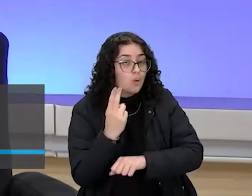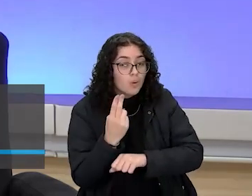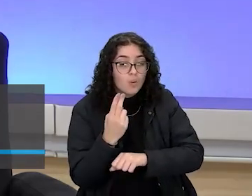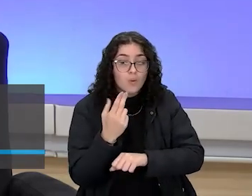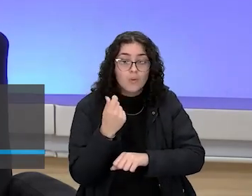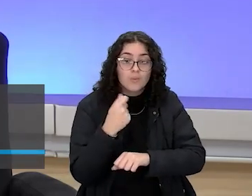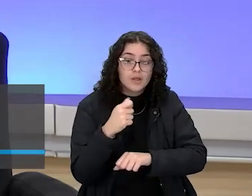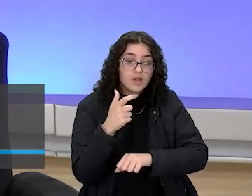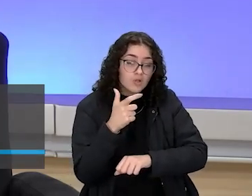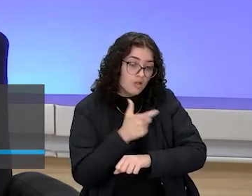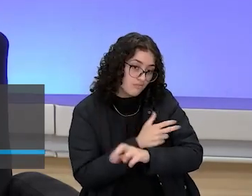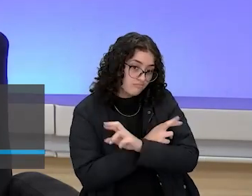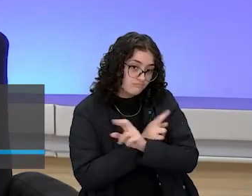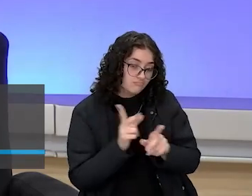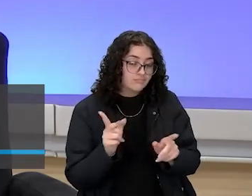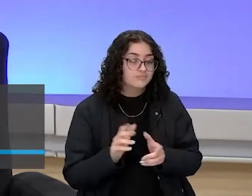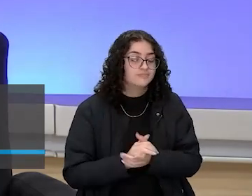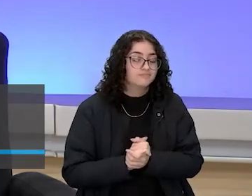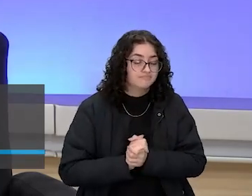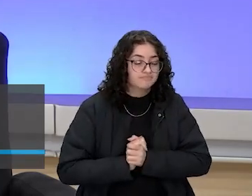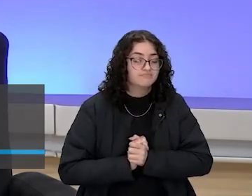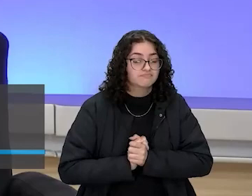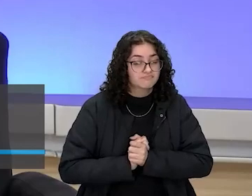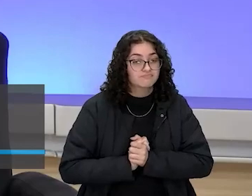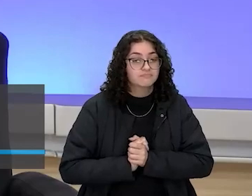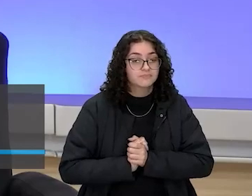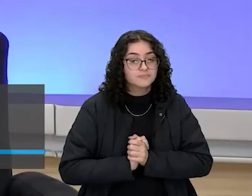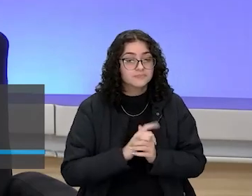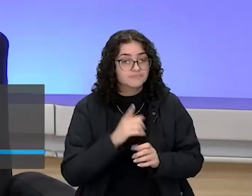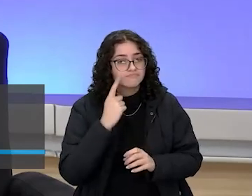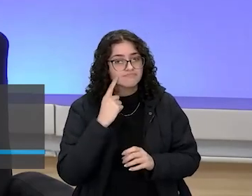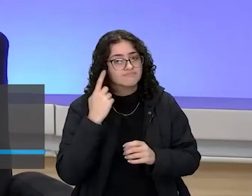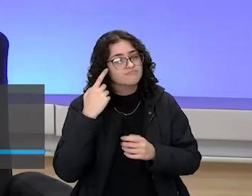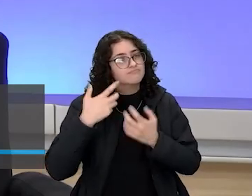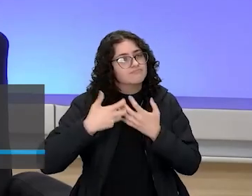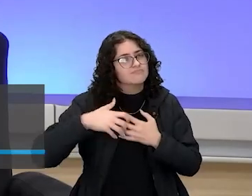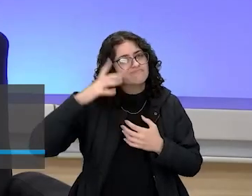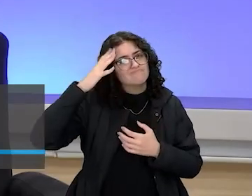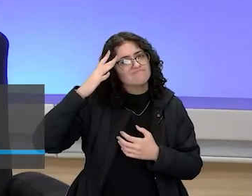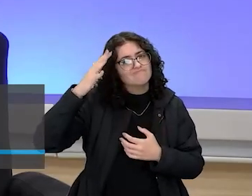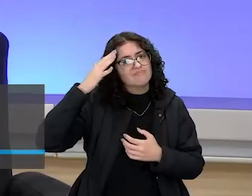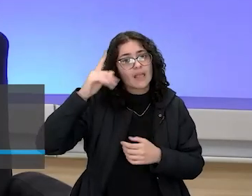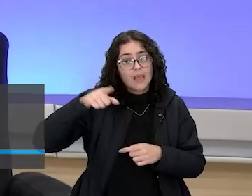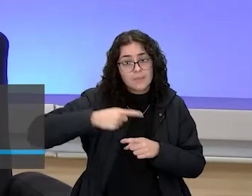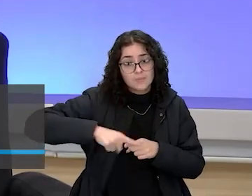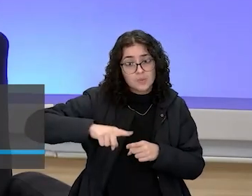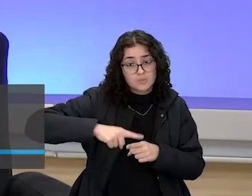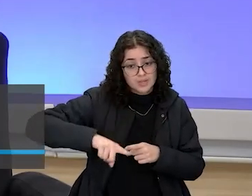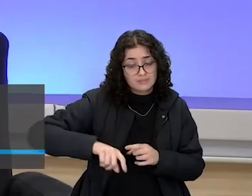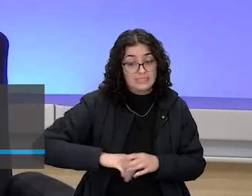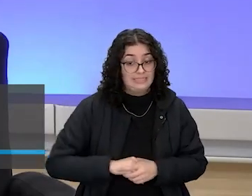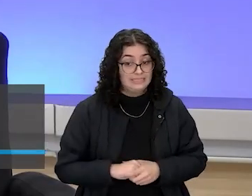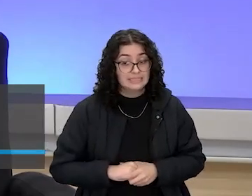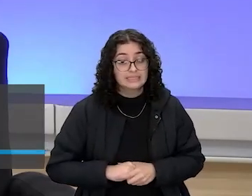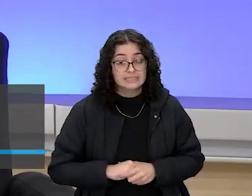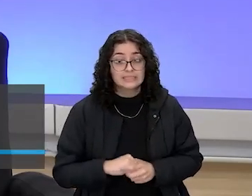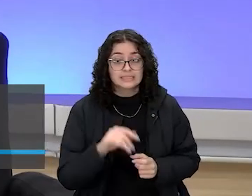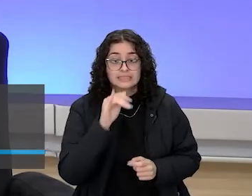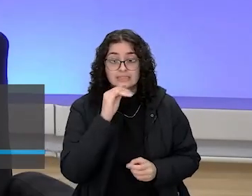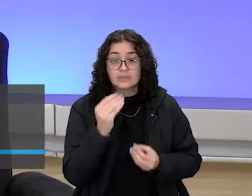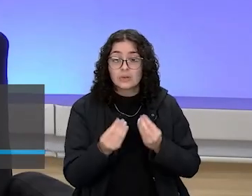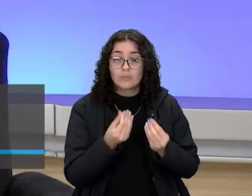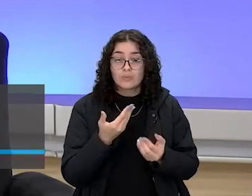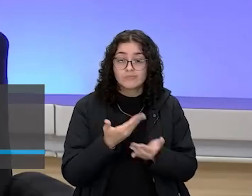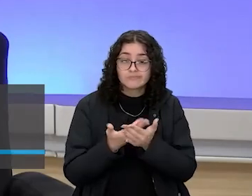uma região diferente. Então, ele tem que começar a pensar. E esse é o nosso problema. Então, a gente está aqui justamente para fazer